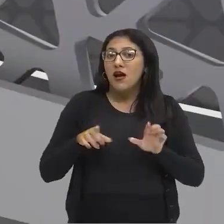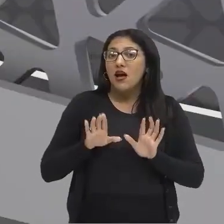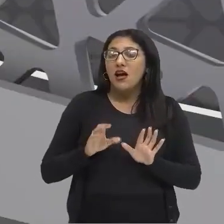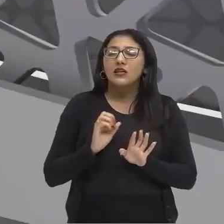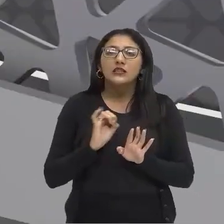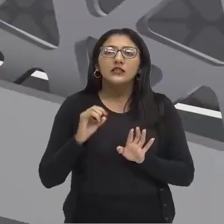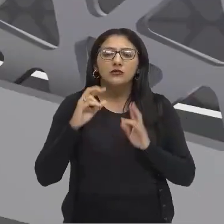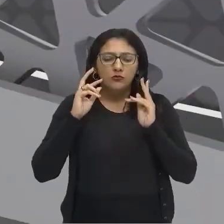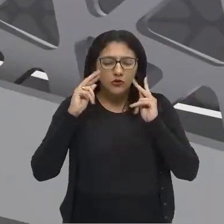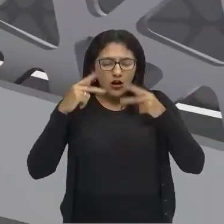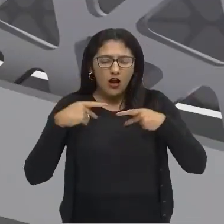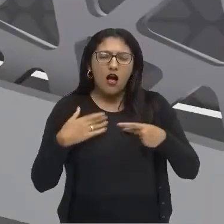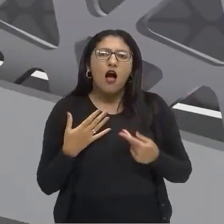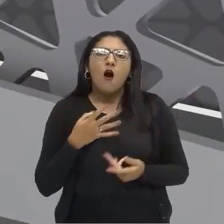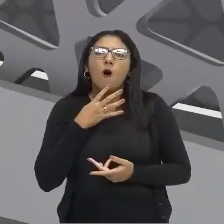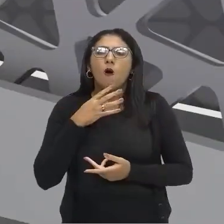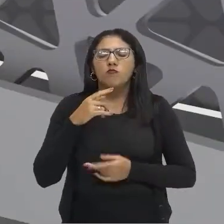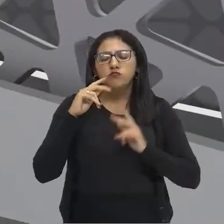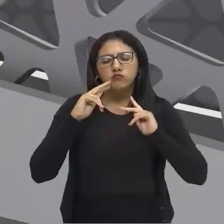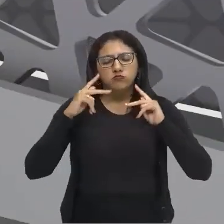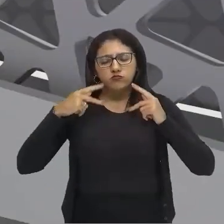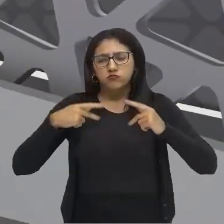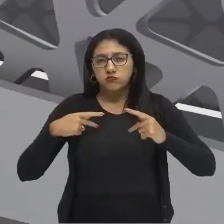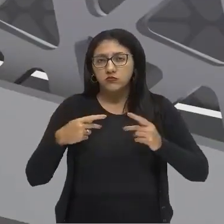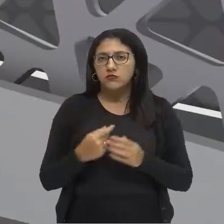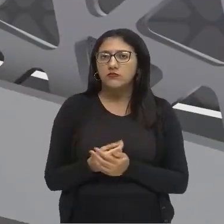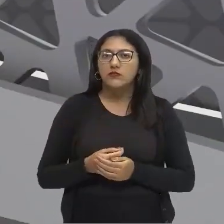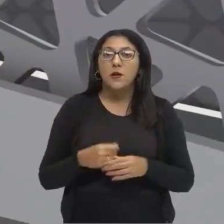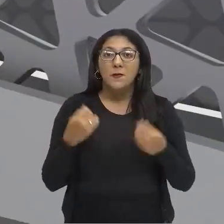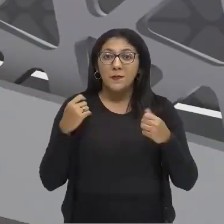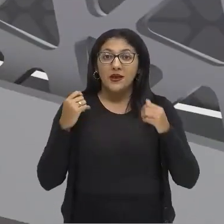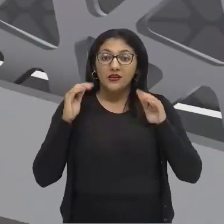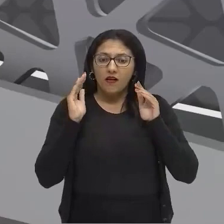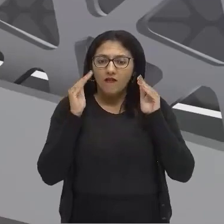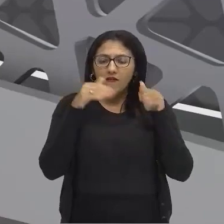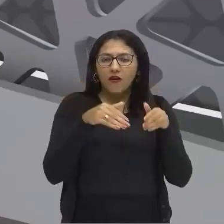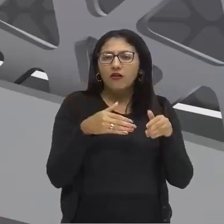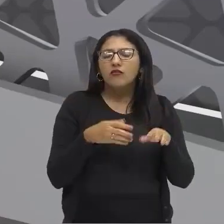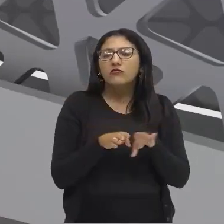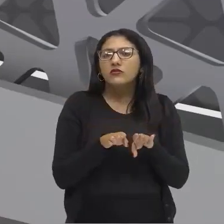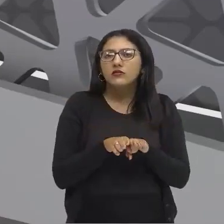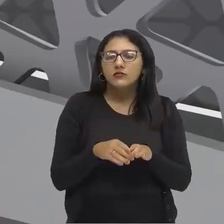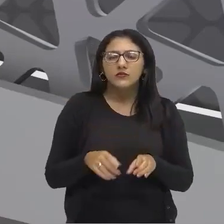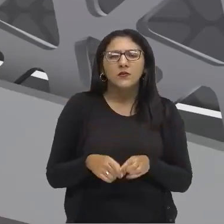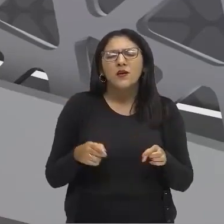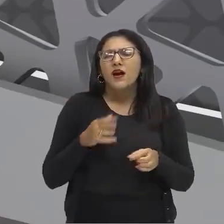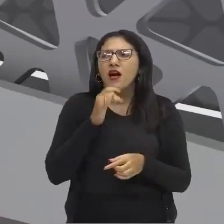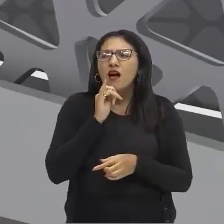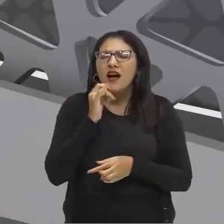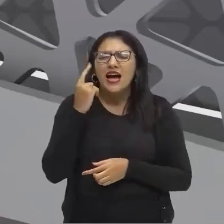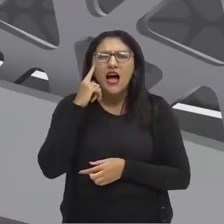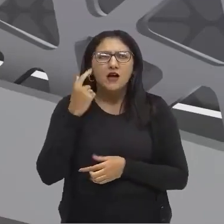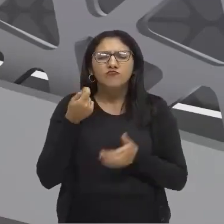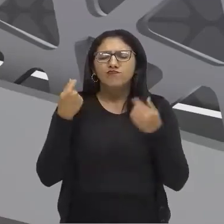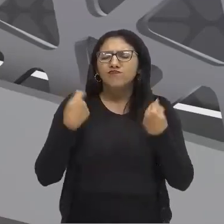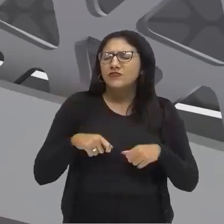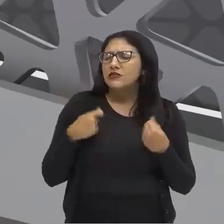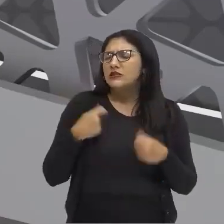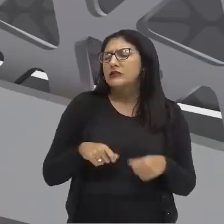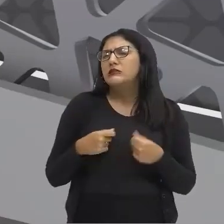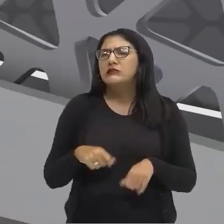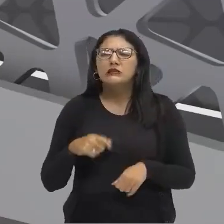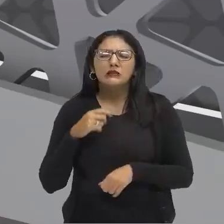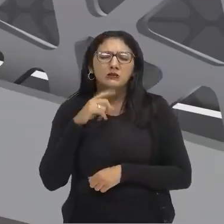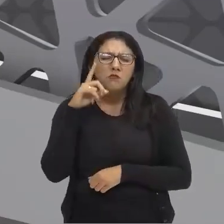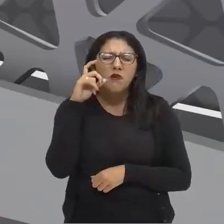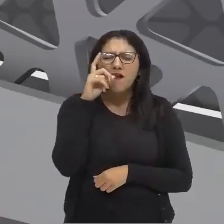se autoconhece. Você também tem que ter foco, mas não precisa se vamos dizer, eu necessito,